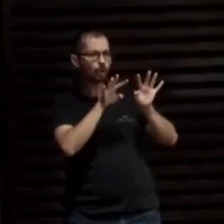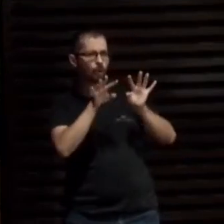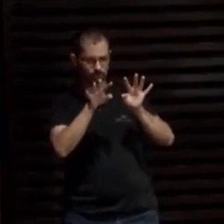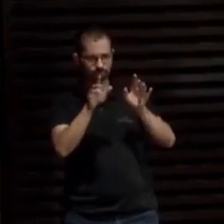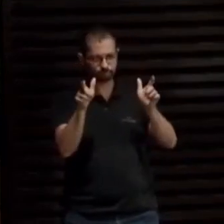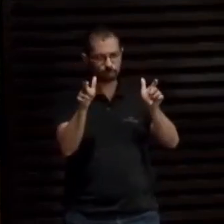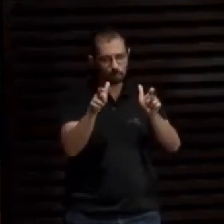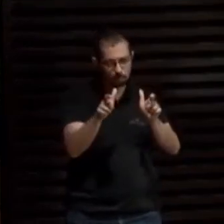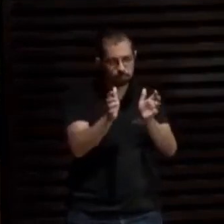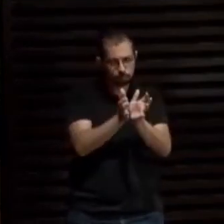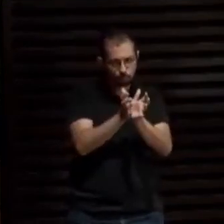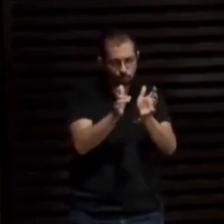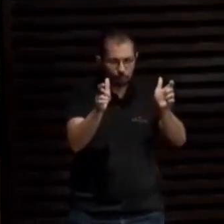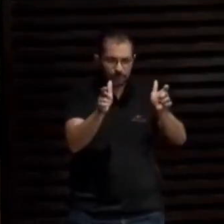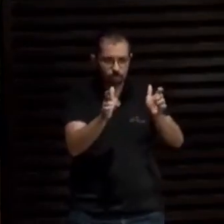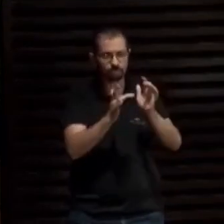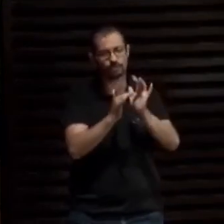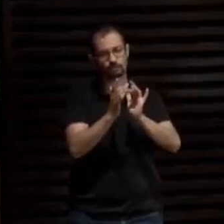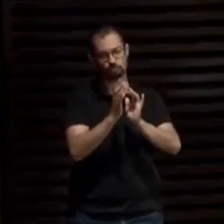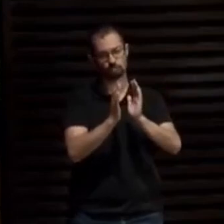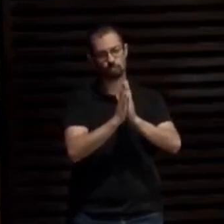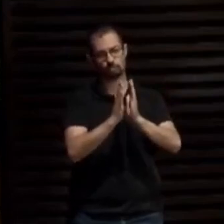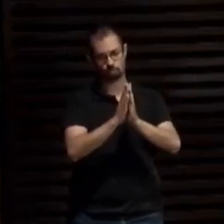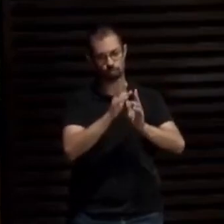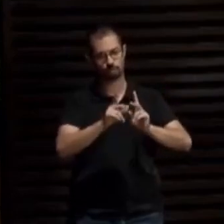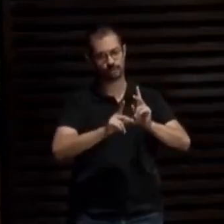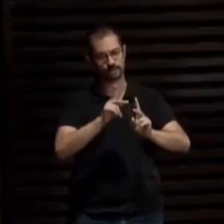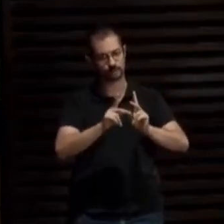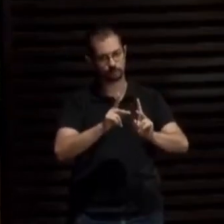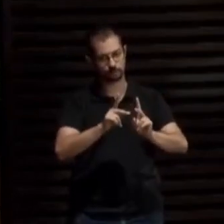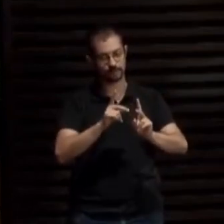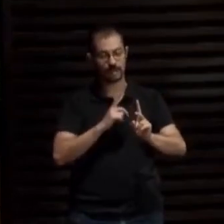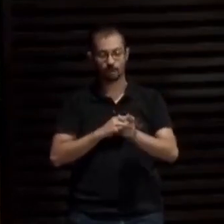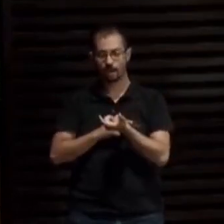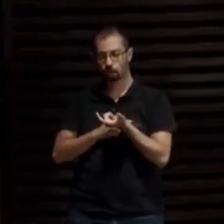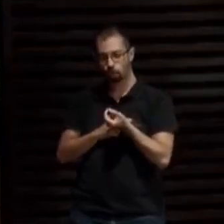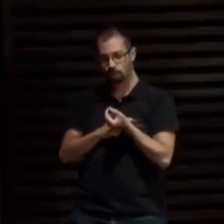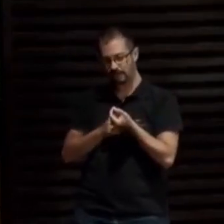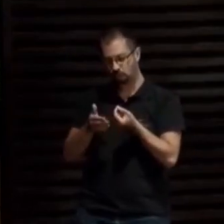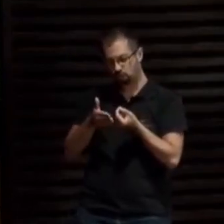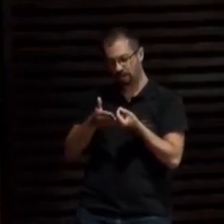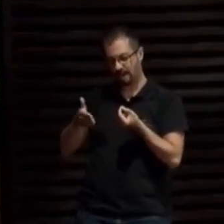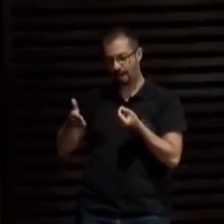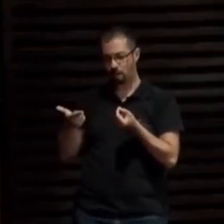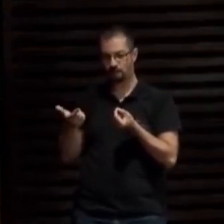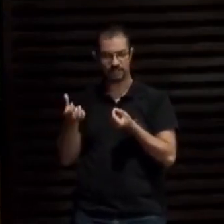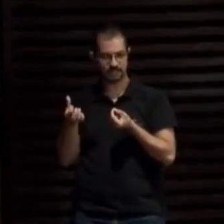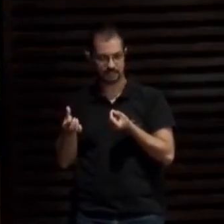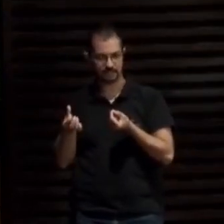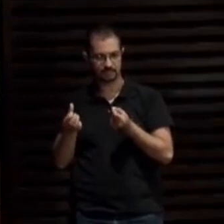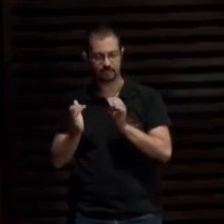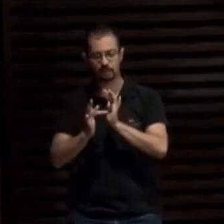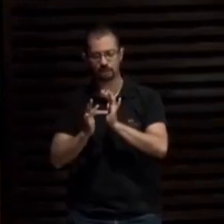igreja do seu convívio. E do 20 ao 26, ele faz uma